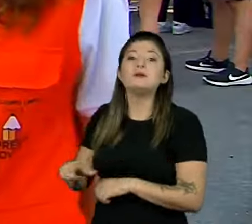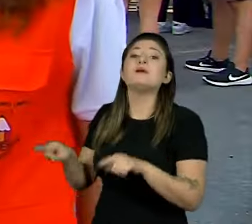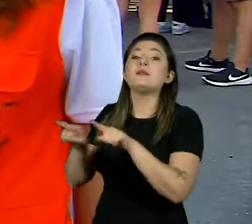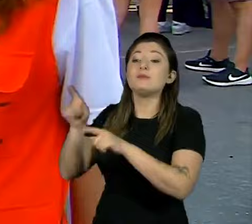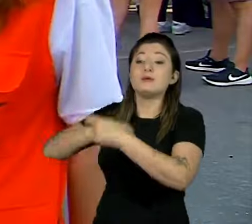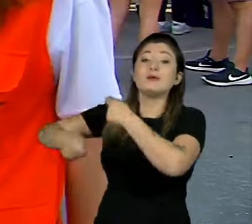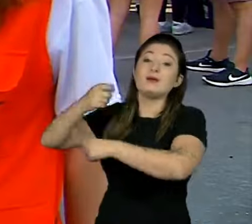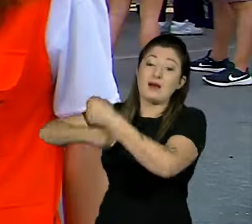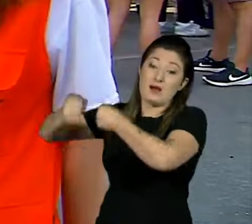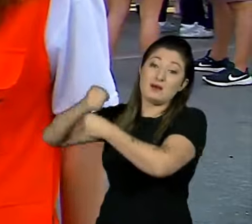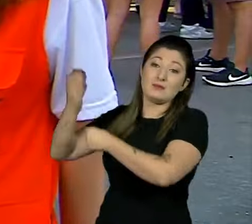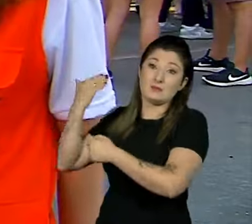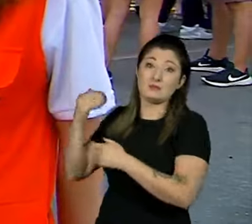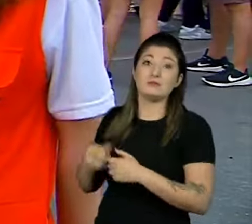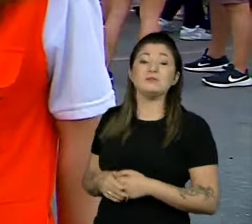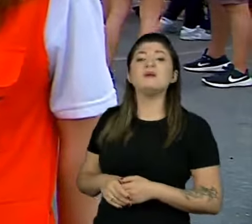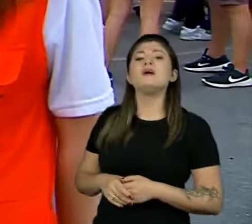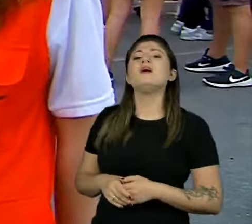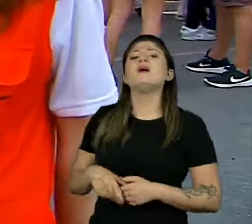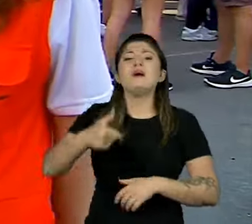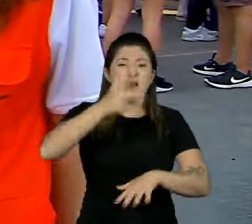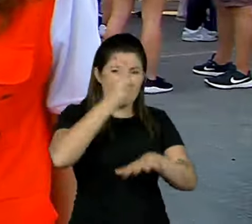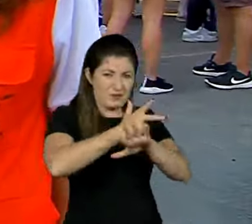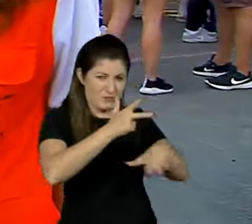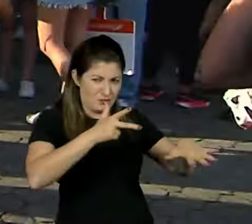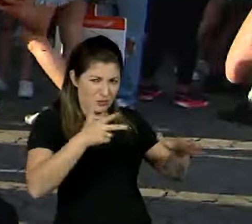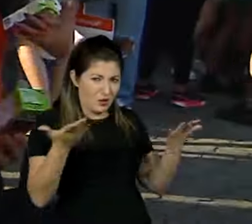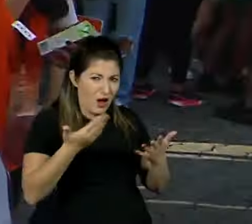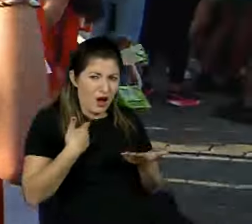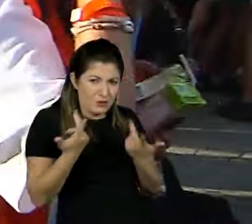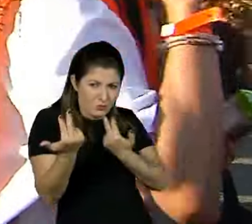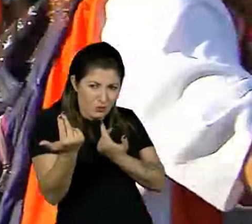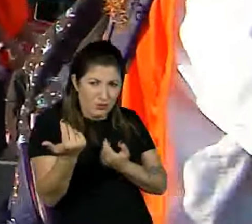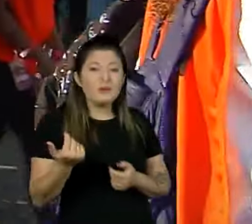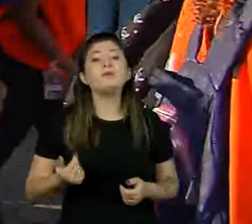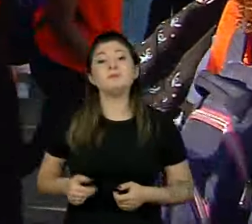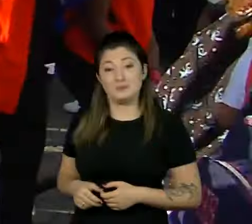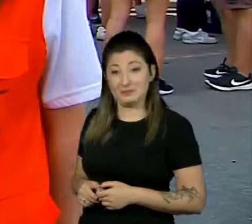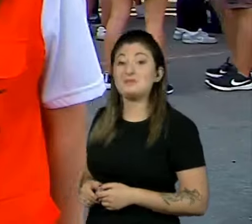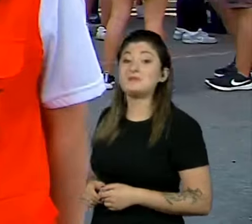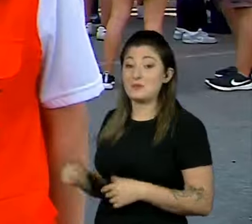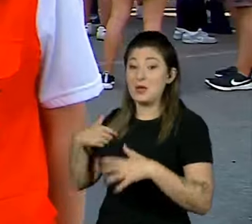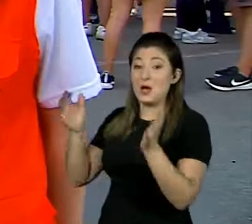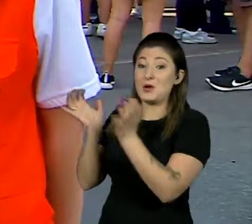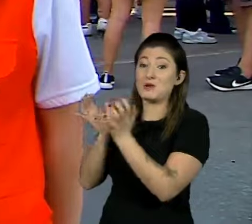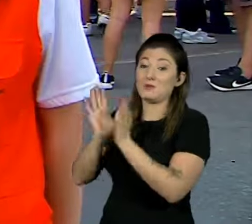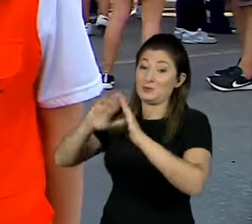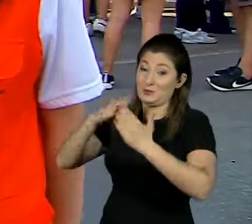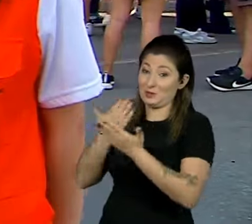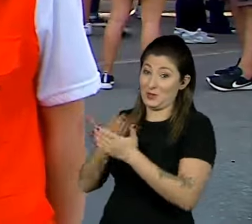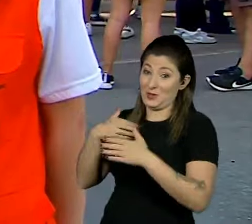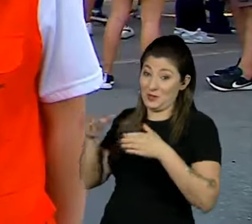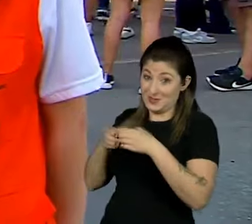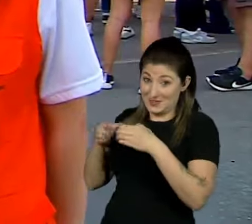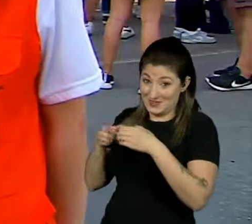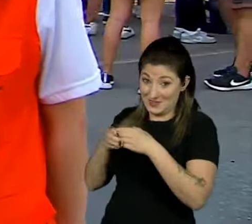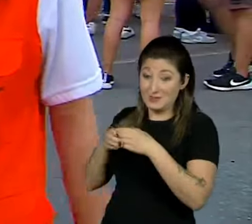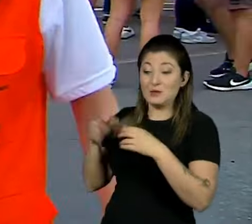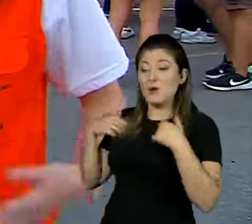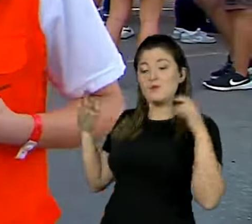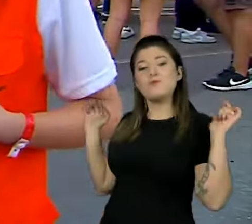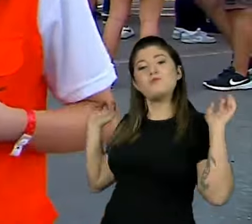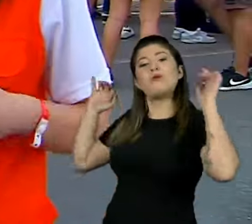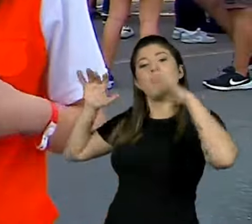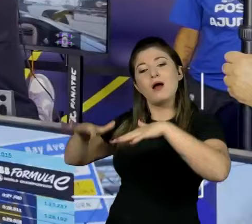ano. Você está cobrindo a Imprensa Jovem também, como eu? Sim, estou. Eu estou cobrindo com a minha escola, MF Deputado José Blota Júnior. E